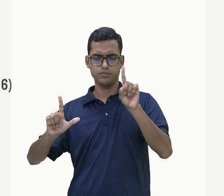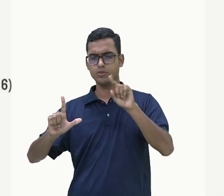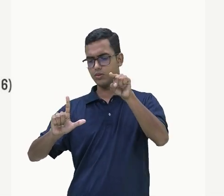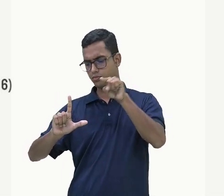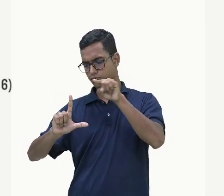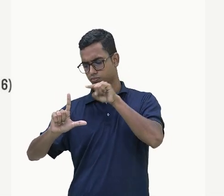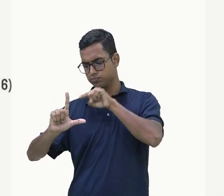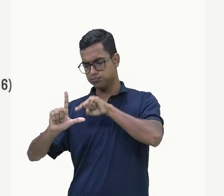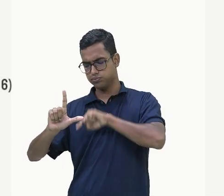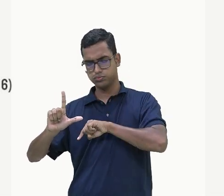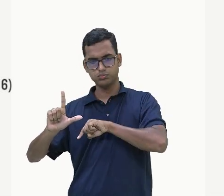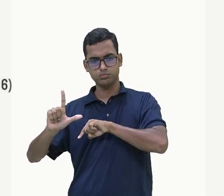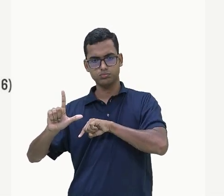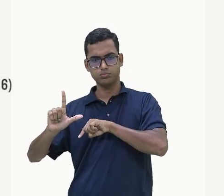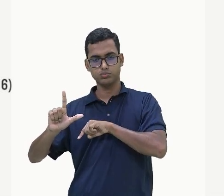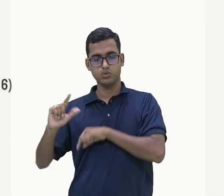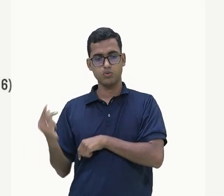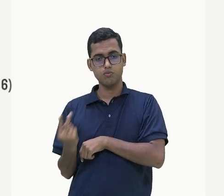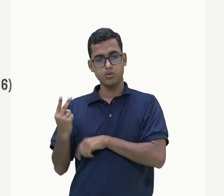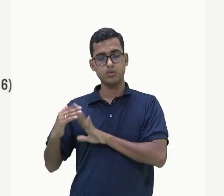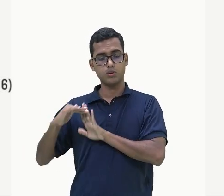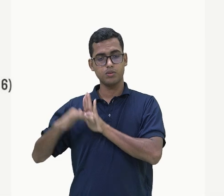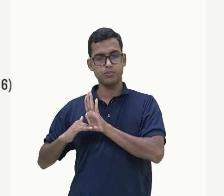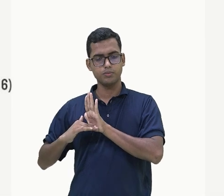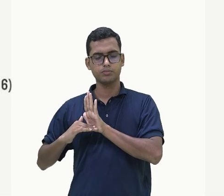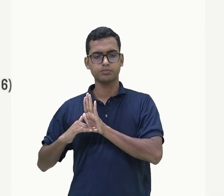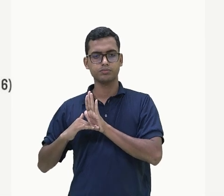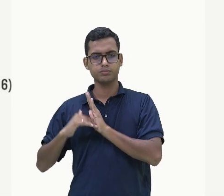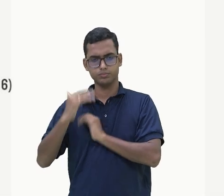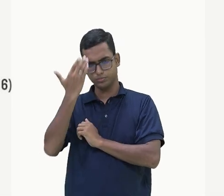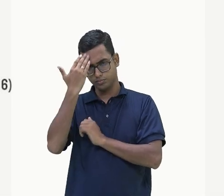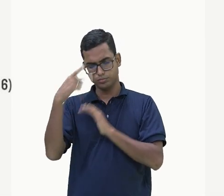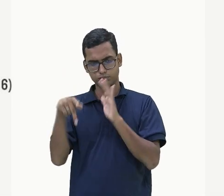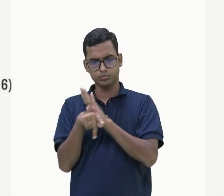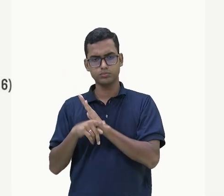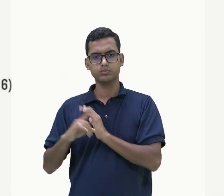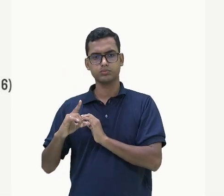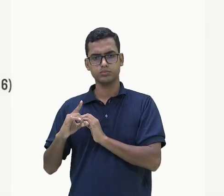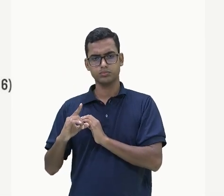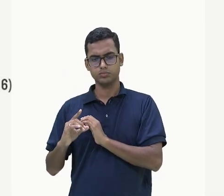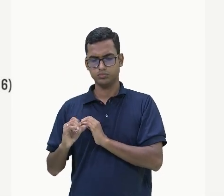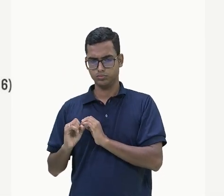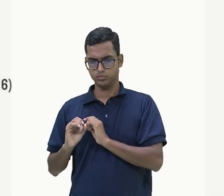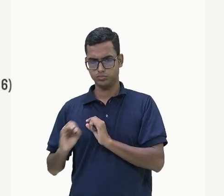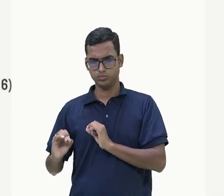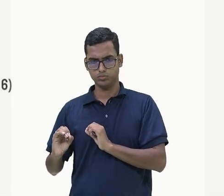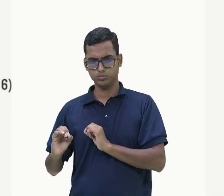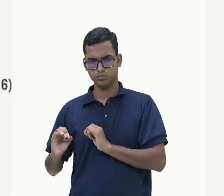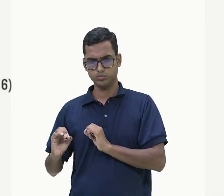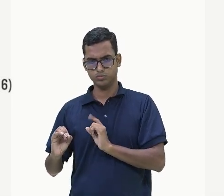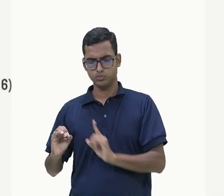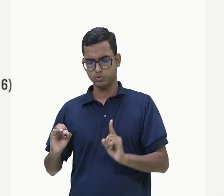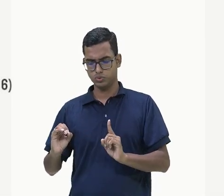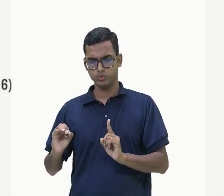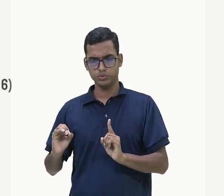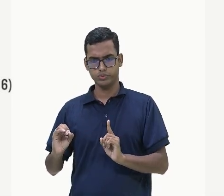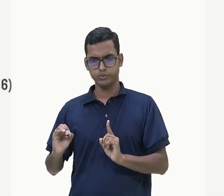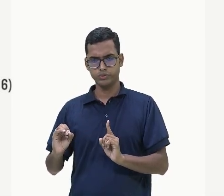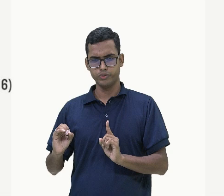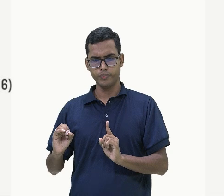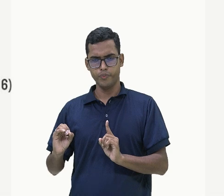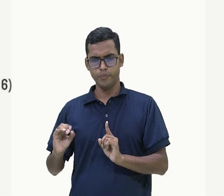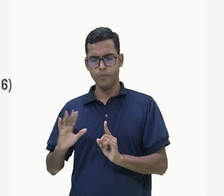aqui, de x, que está entre 0 e 1, o gráfico da função logarítmica, ela nunca vai